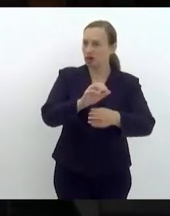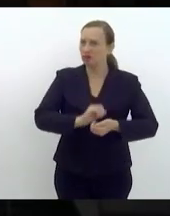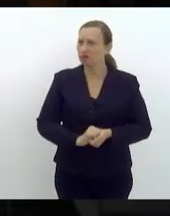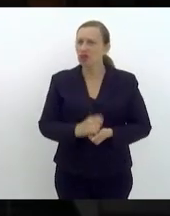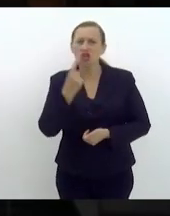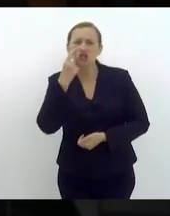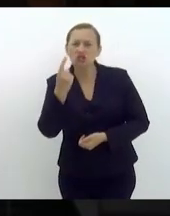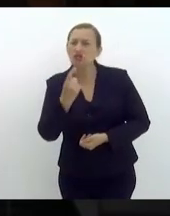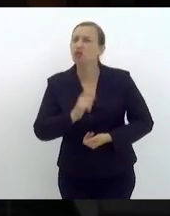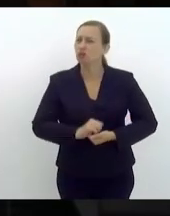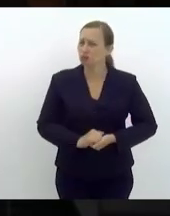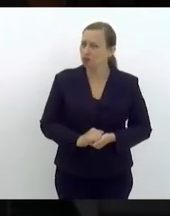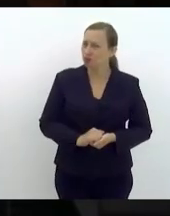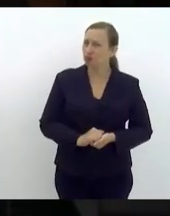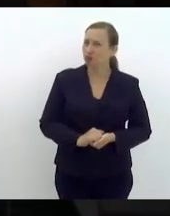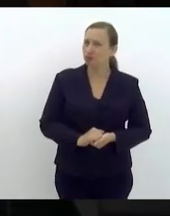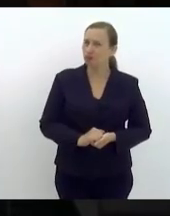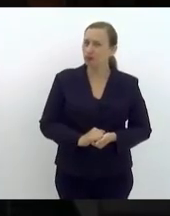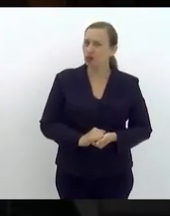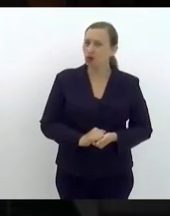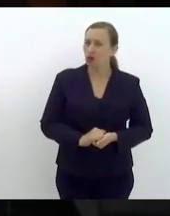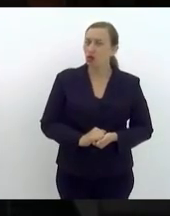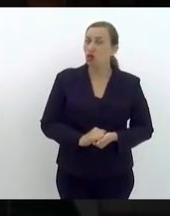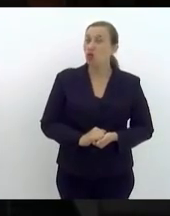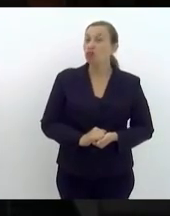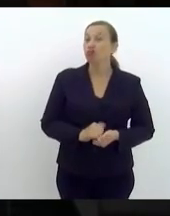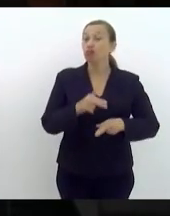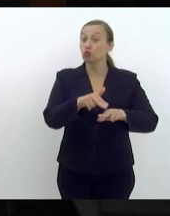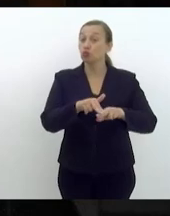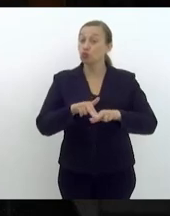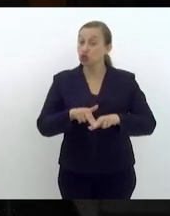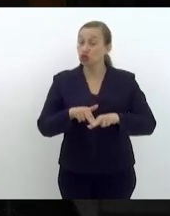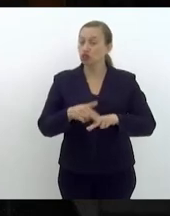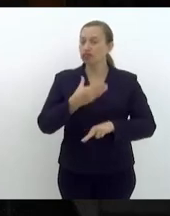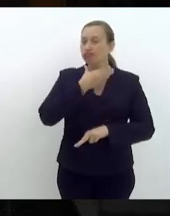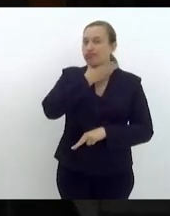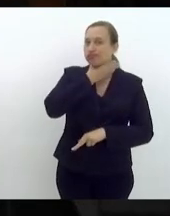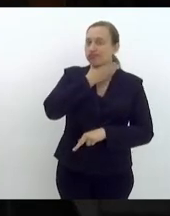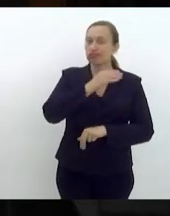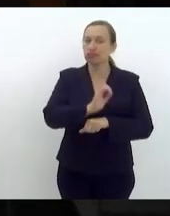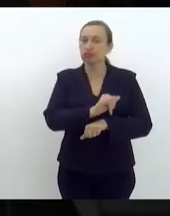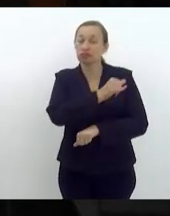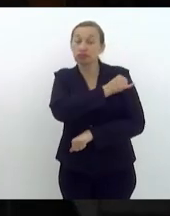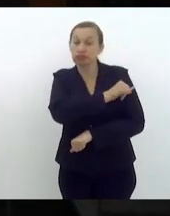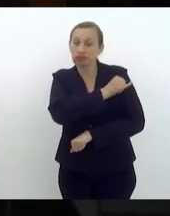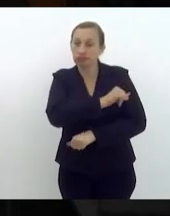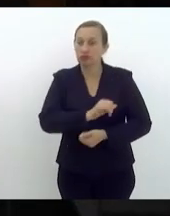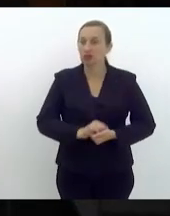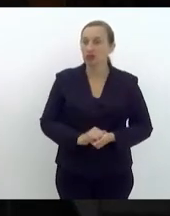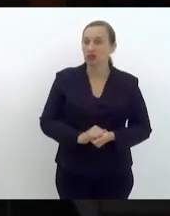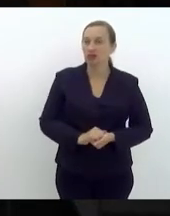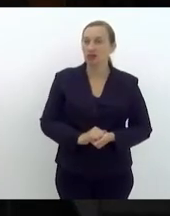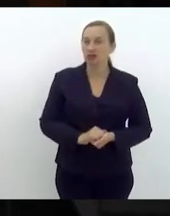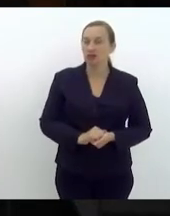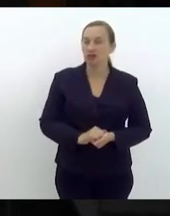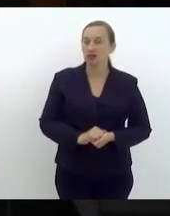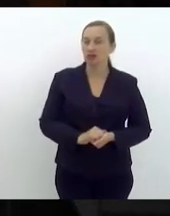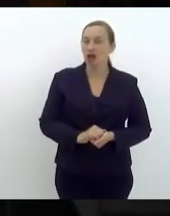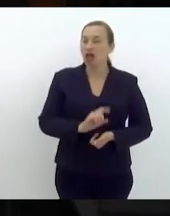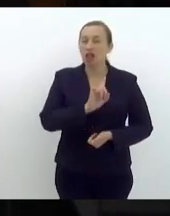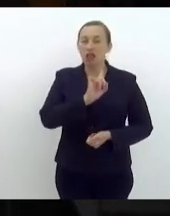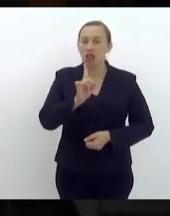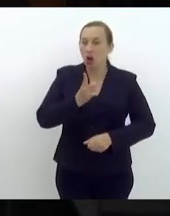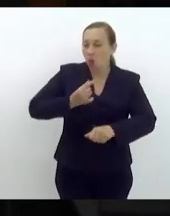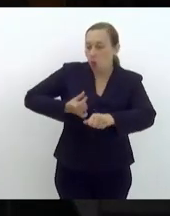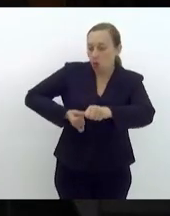a gente viu que uma das razões para essa crise no estado do Rio de Janeiro é o desfinanciamento